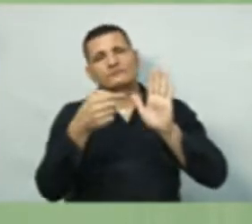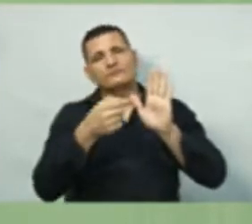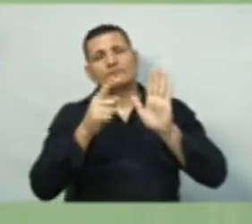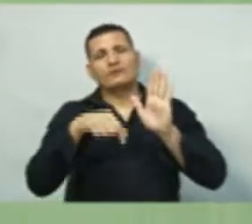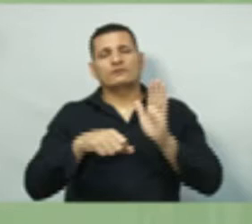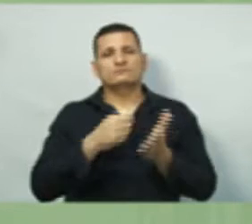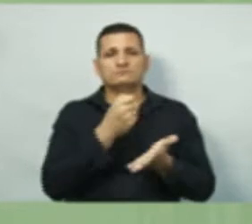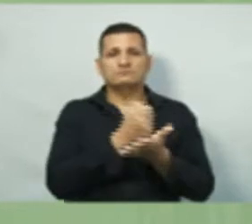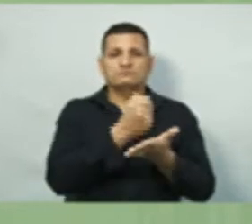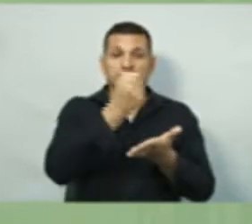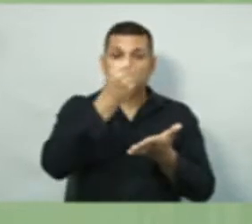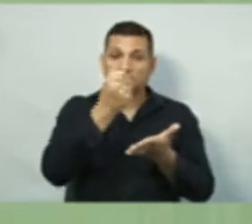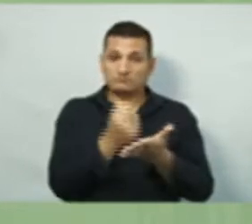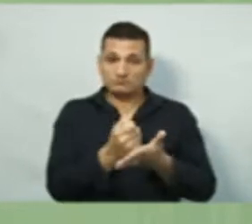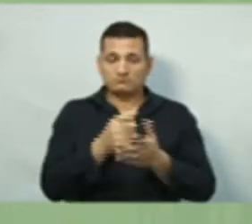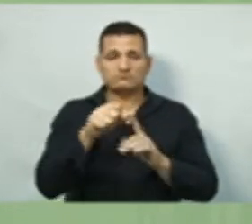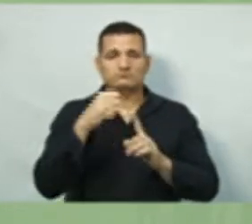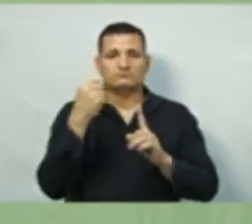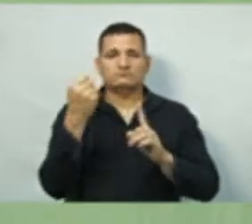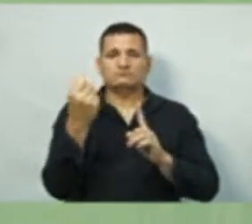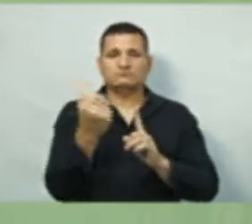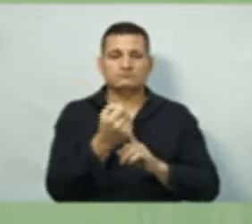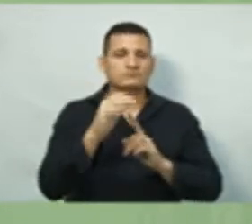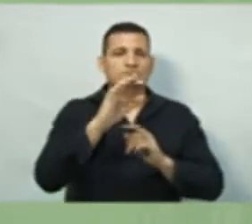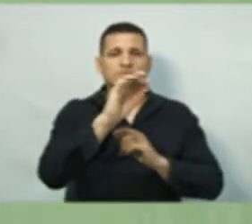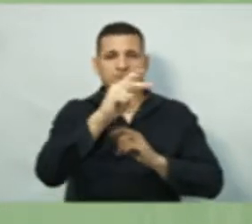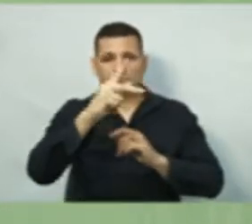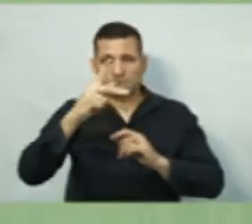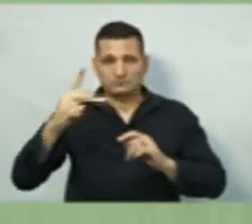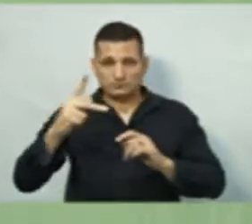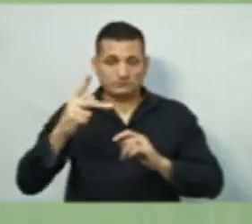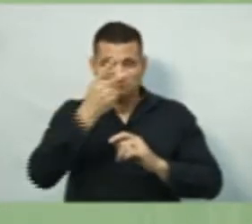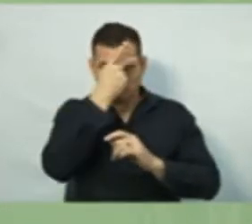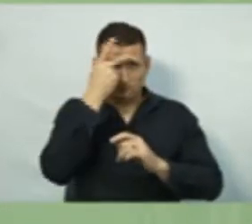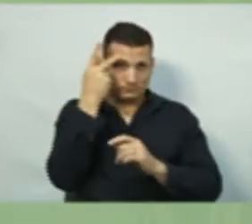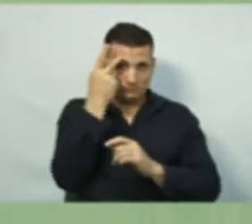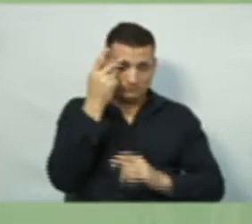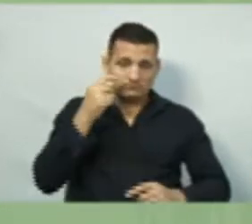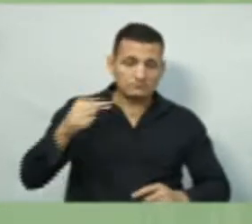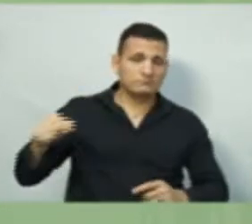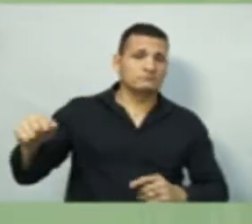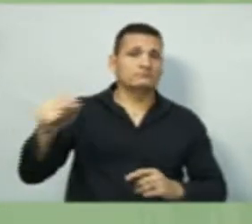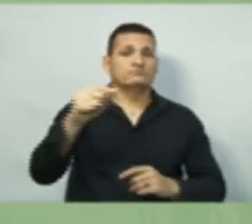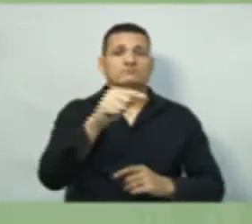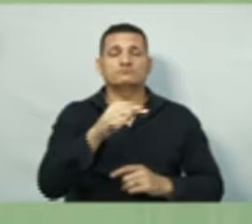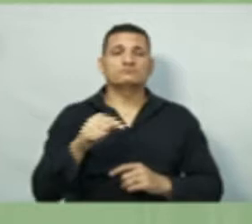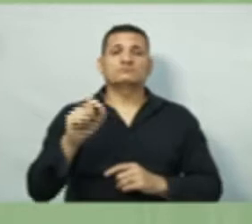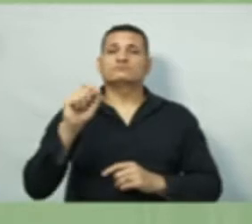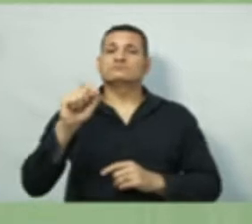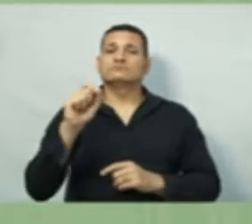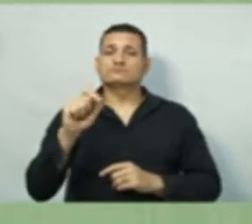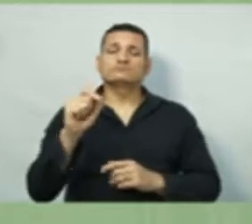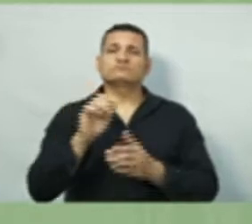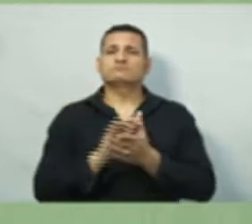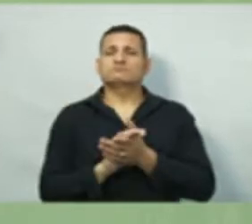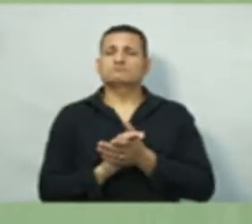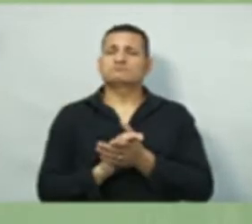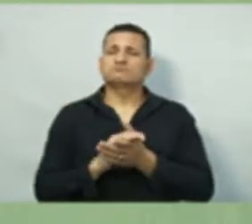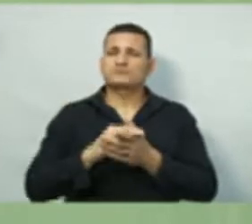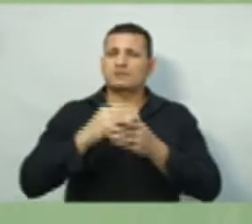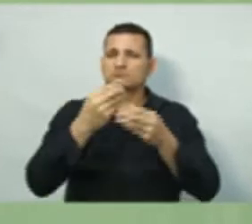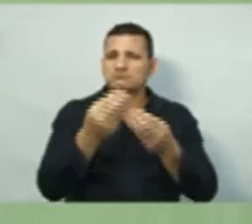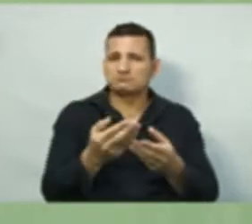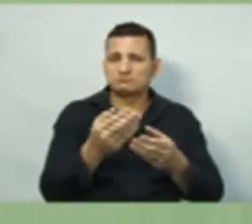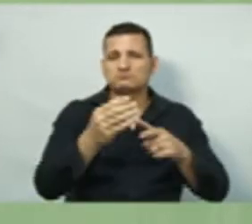sociedade cooperativa as pessoas que reciprocamente se obrigam a contribuir com bens ou serviços